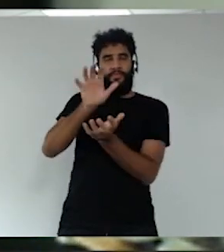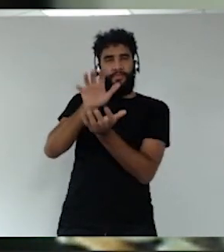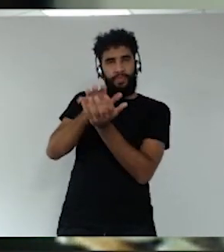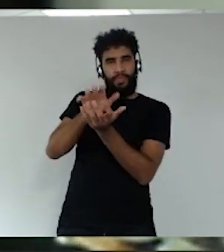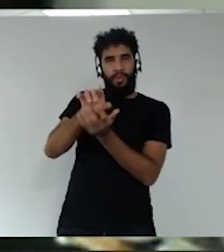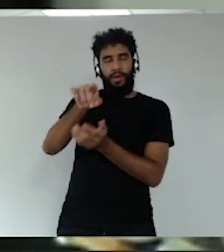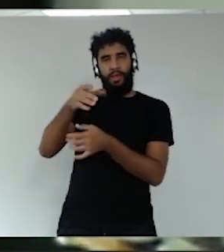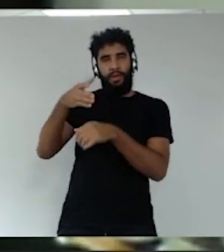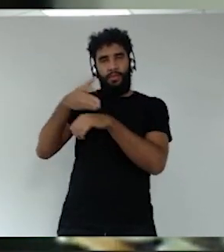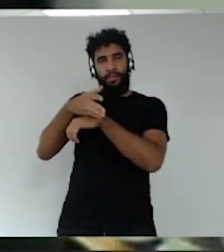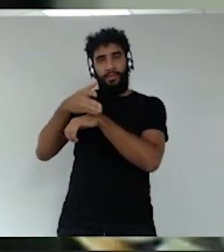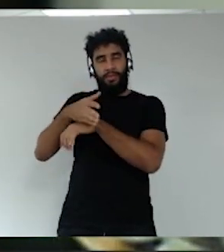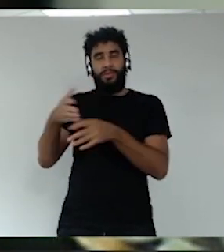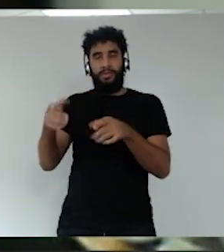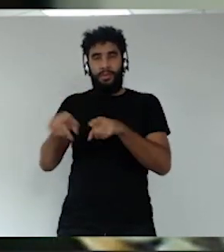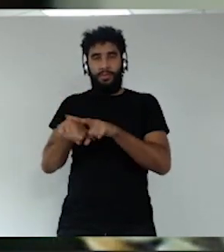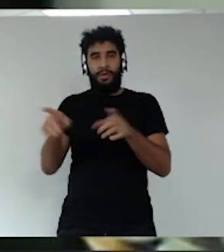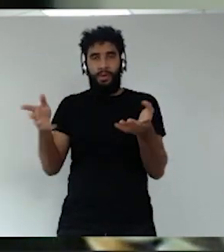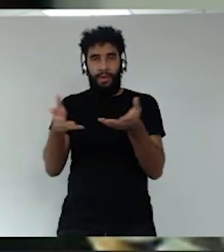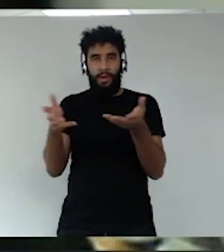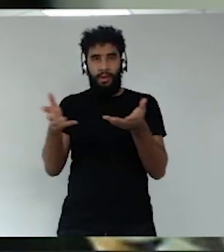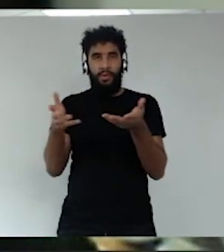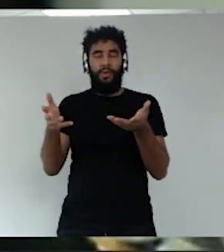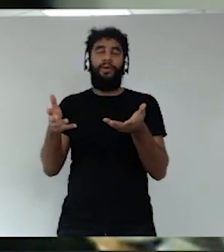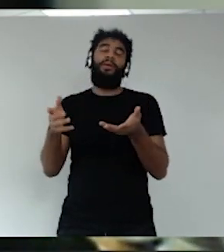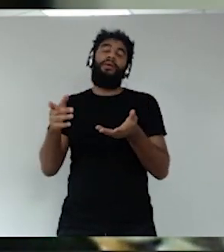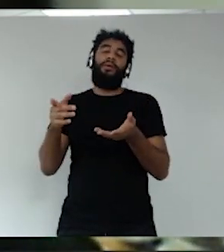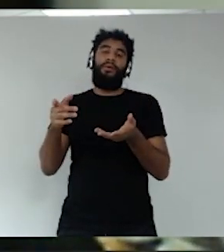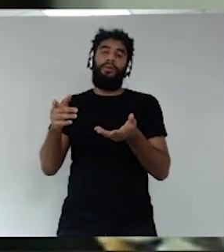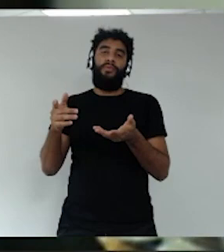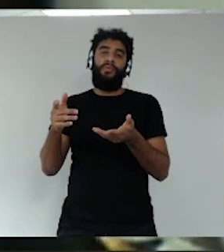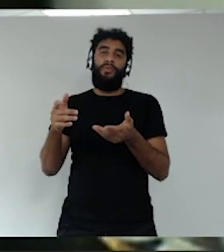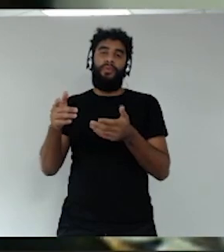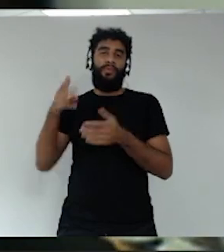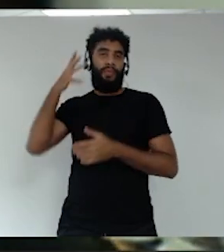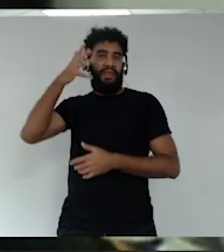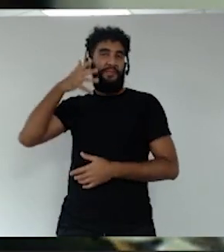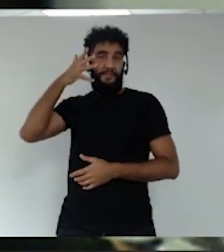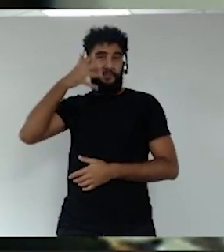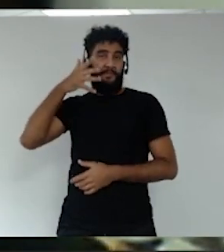estão participando nesse momento desse painel.